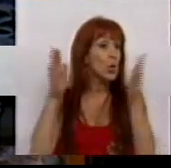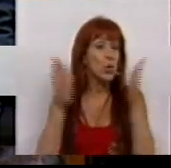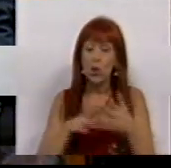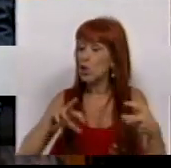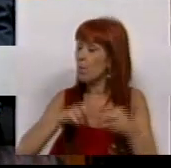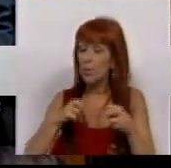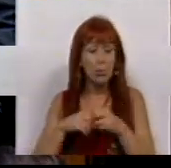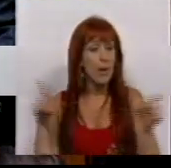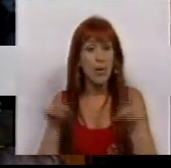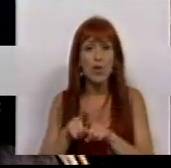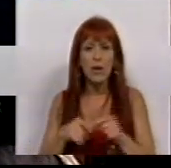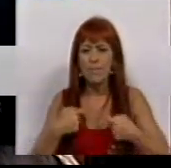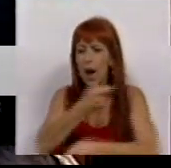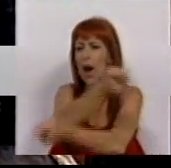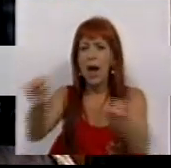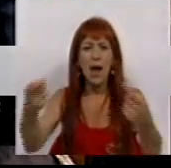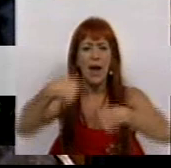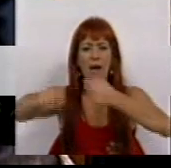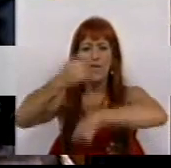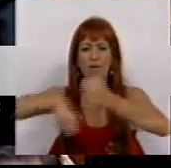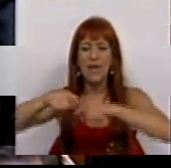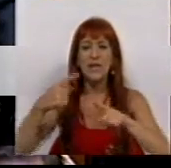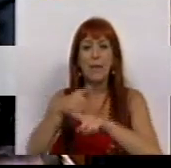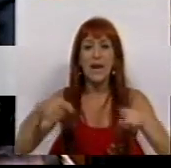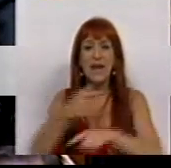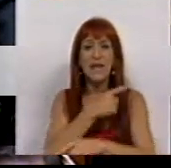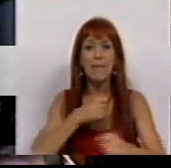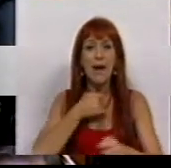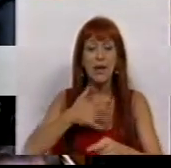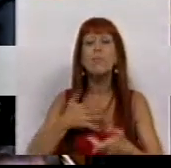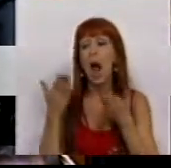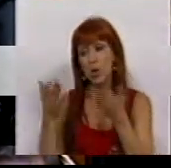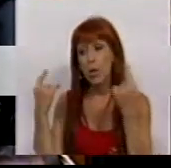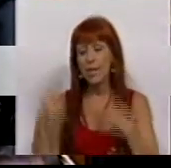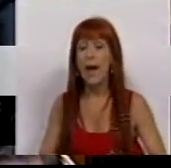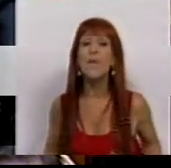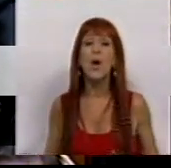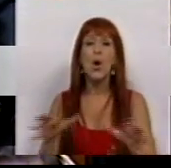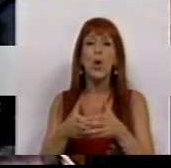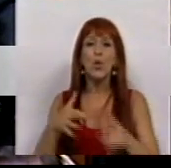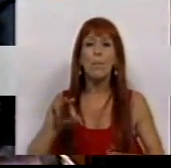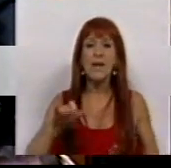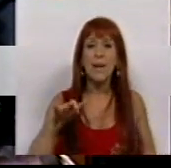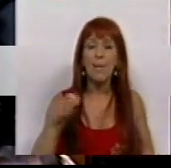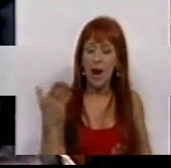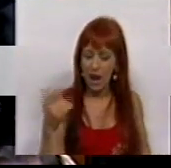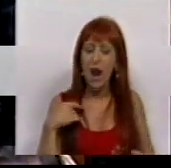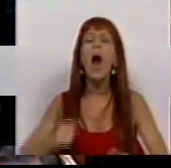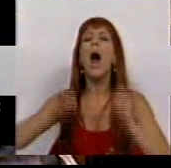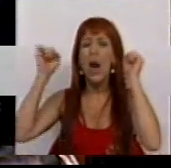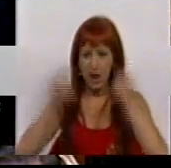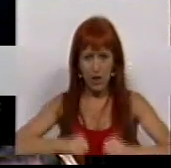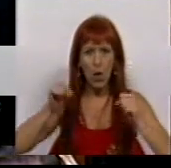os problemas de escoamento da pequena e média agricultura, mas dariam o seu contributo. O Grupo Parlamentar do PCP acompanha